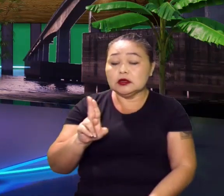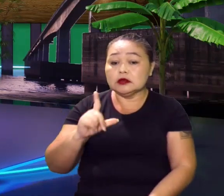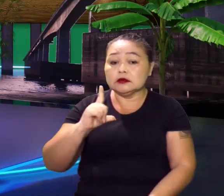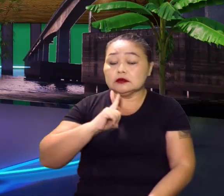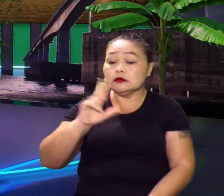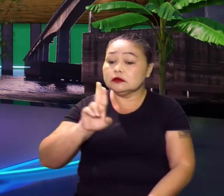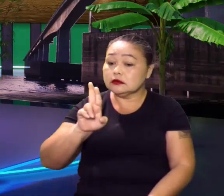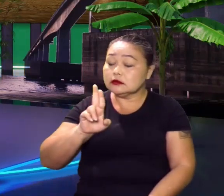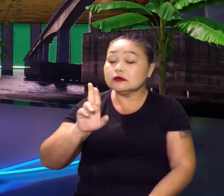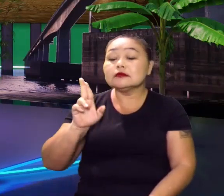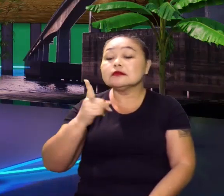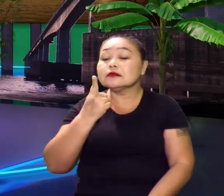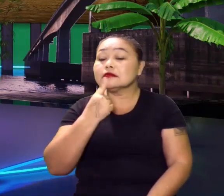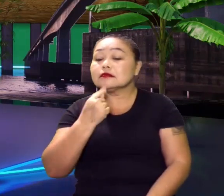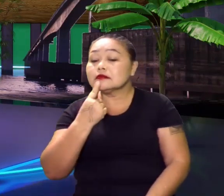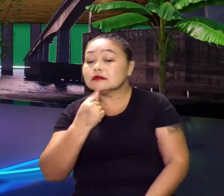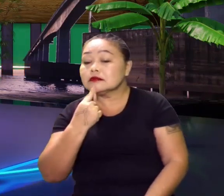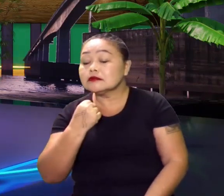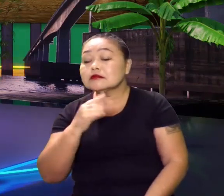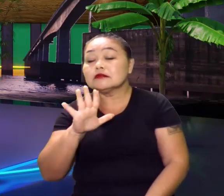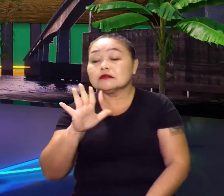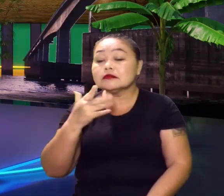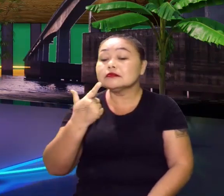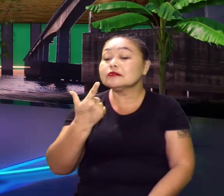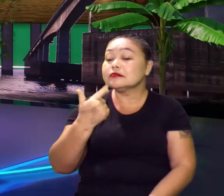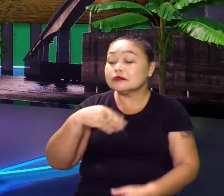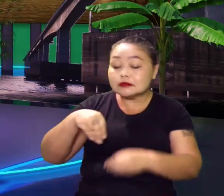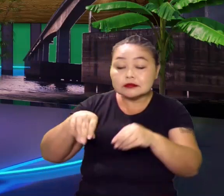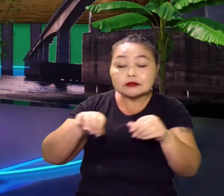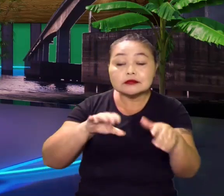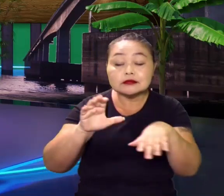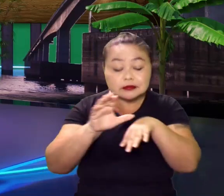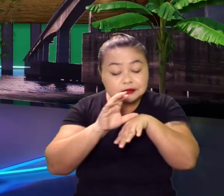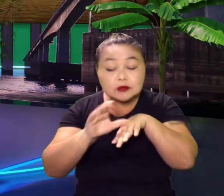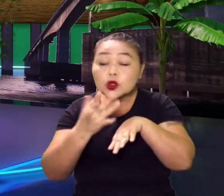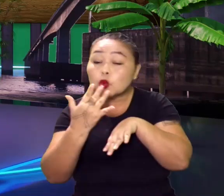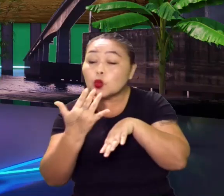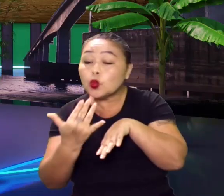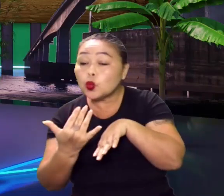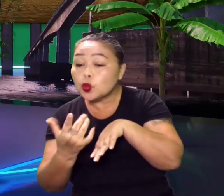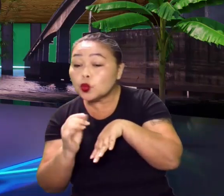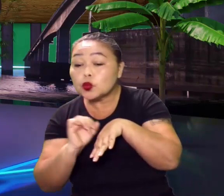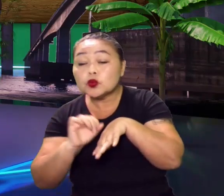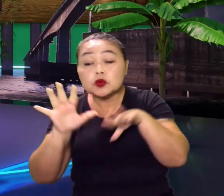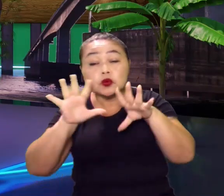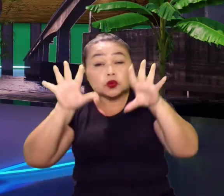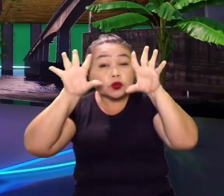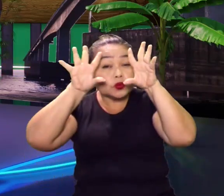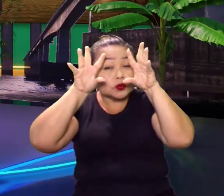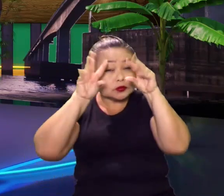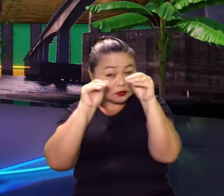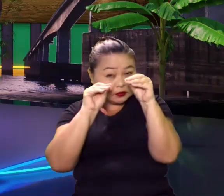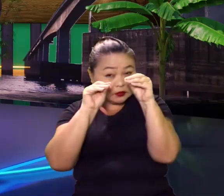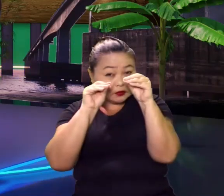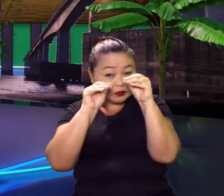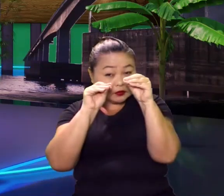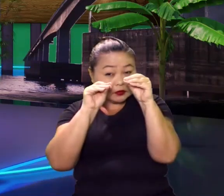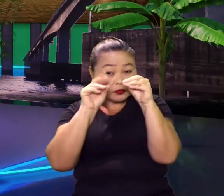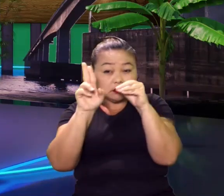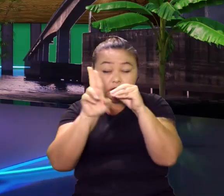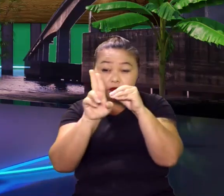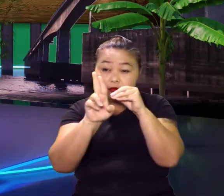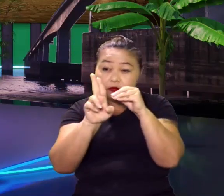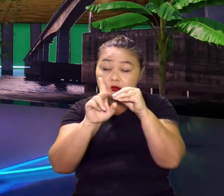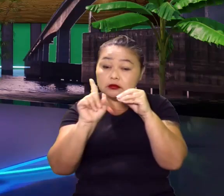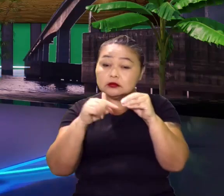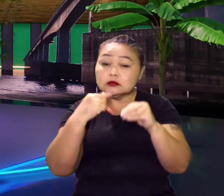ter um solo mais avermelhado, um solo de cor mais cinza, um solo um pouco mais escuro. E esses nomes